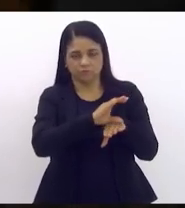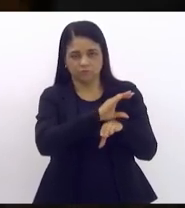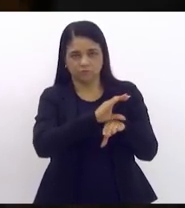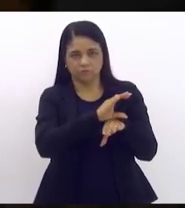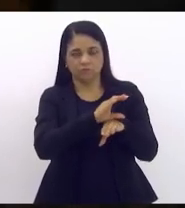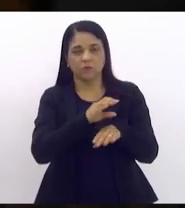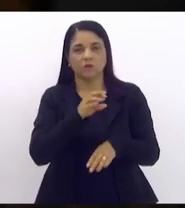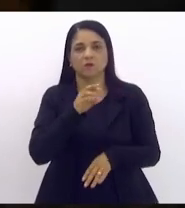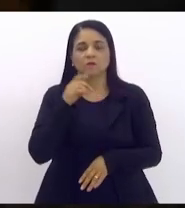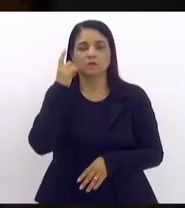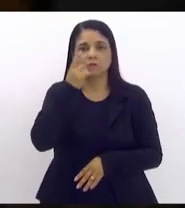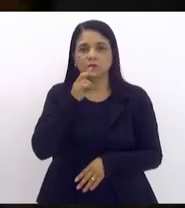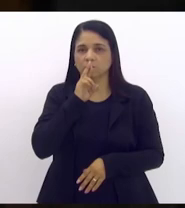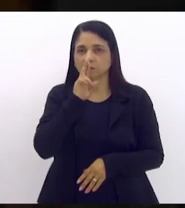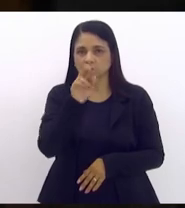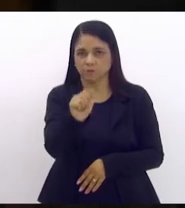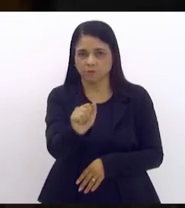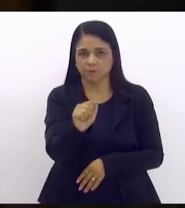deputado Rodrigo Amorim.